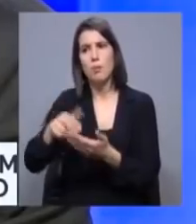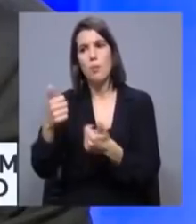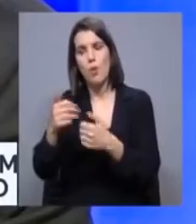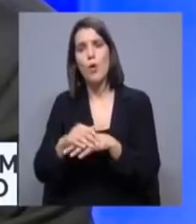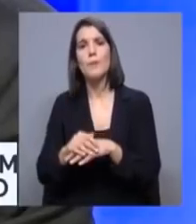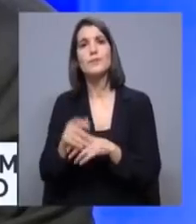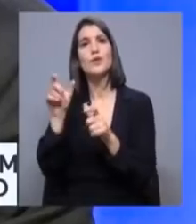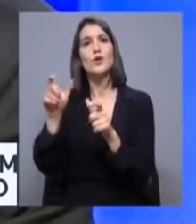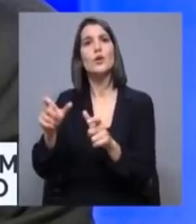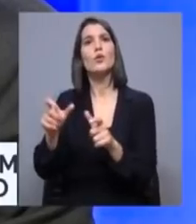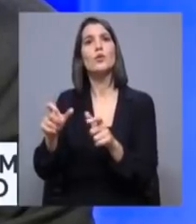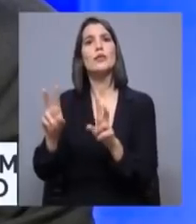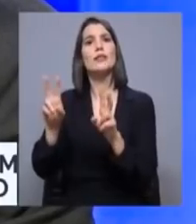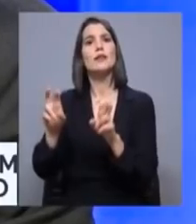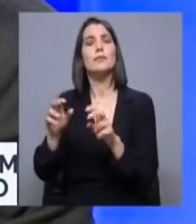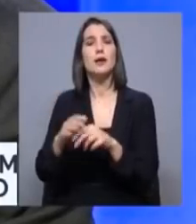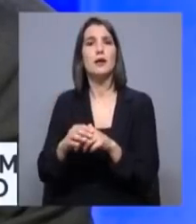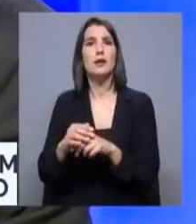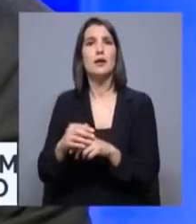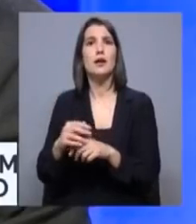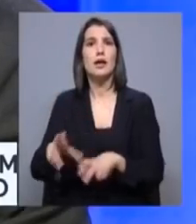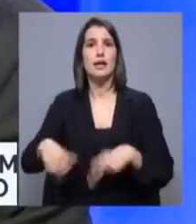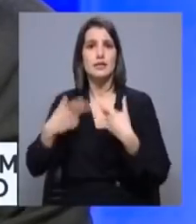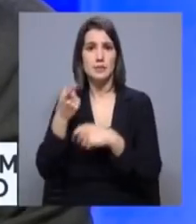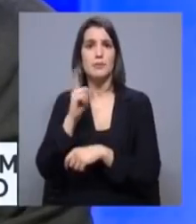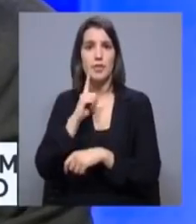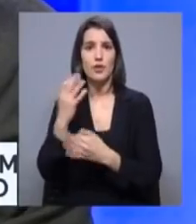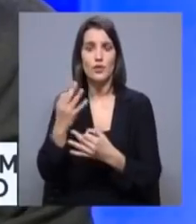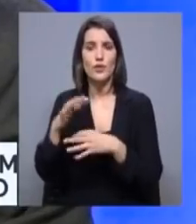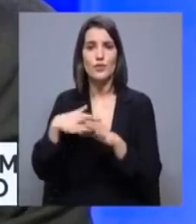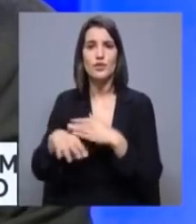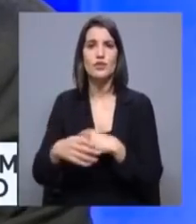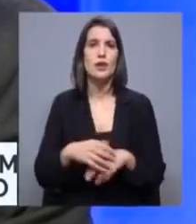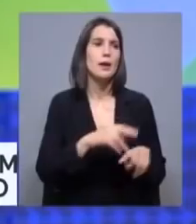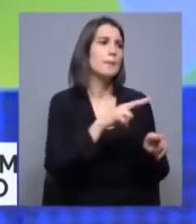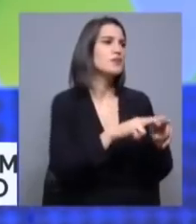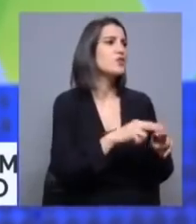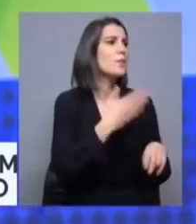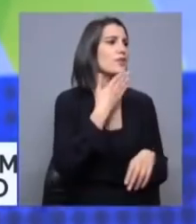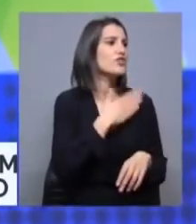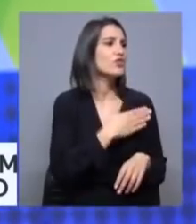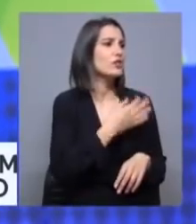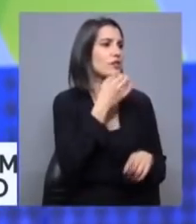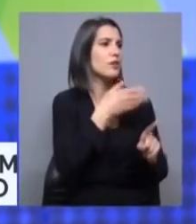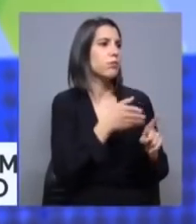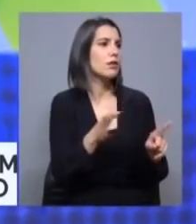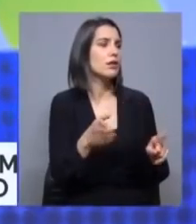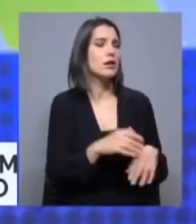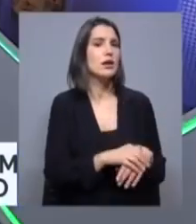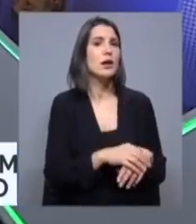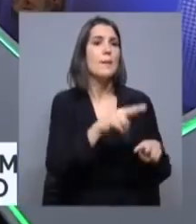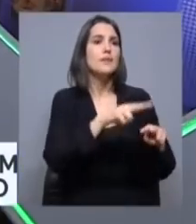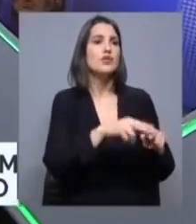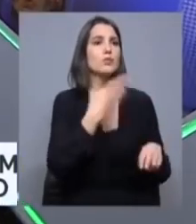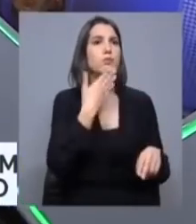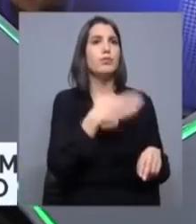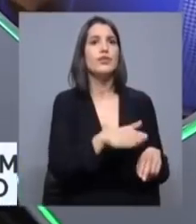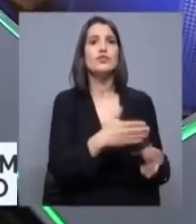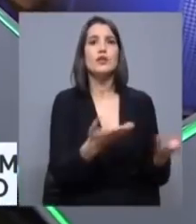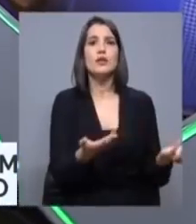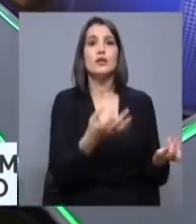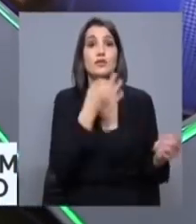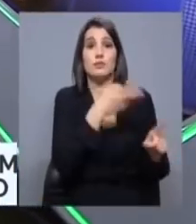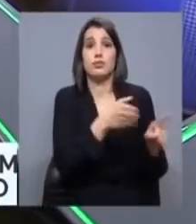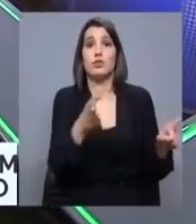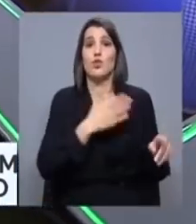eficaz para controlar o tempo assim vai ter visto então é isso aí fique sabendo que eu não fosse das custas não estou a falar daquilo que entra aquele 91 pois não